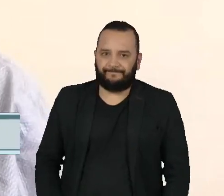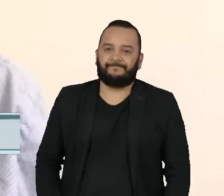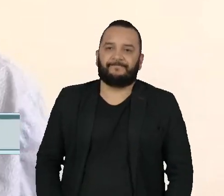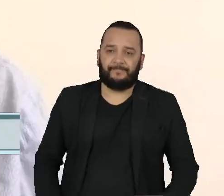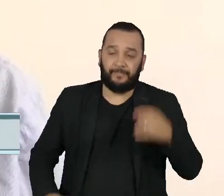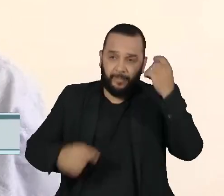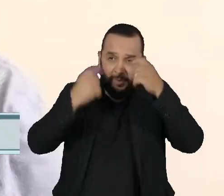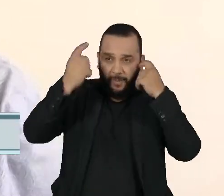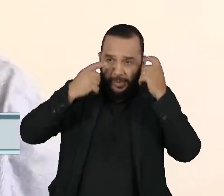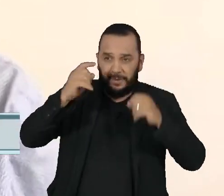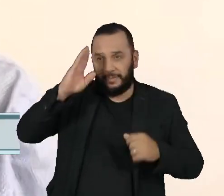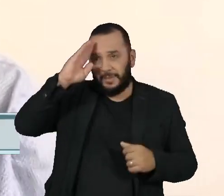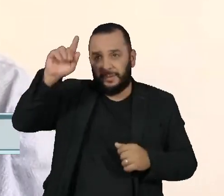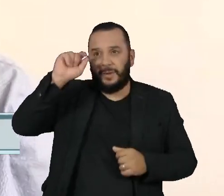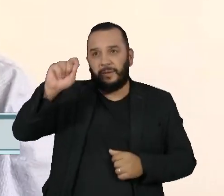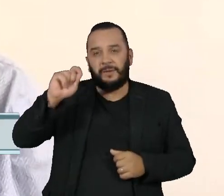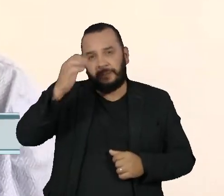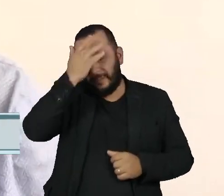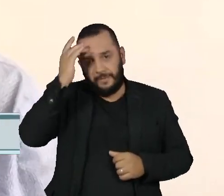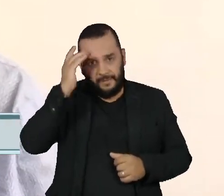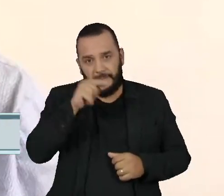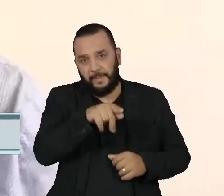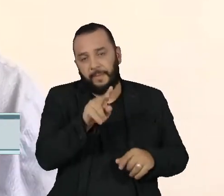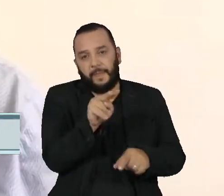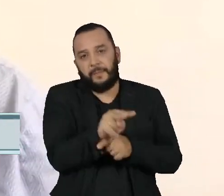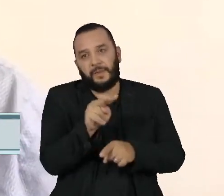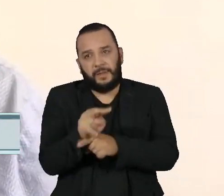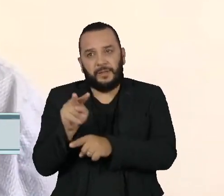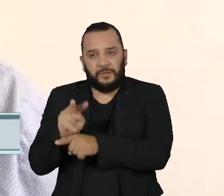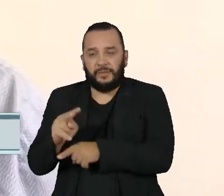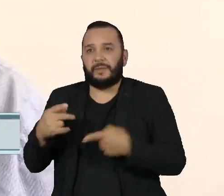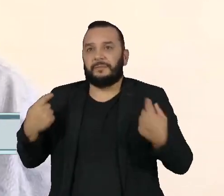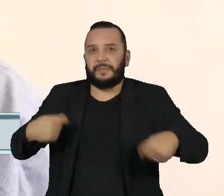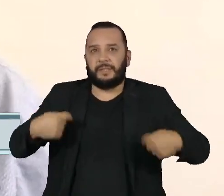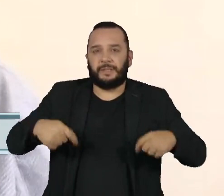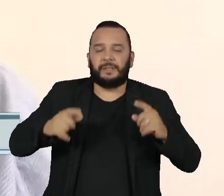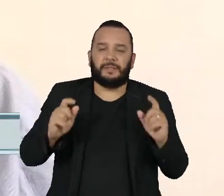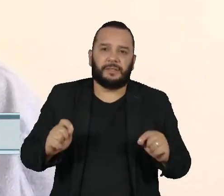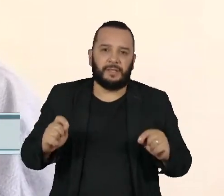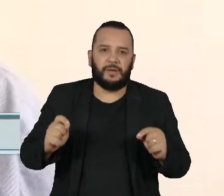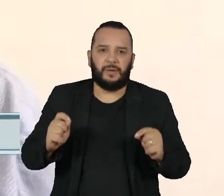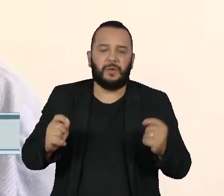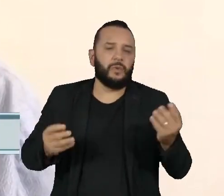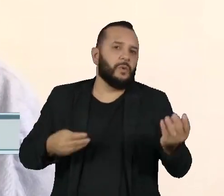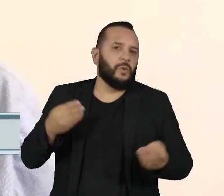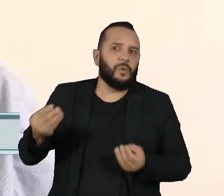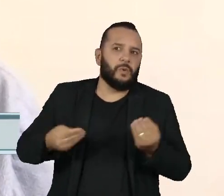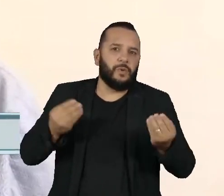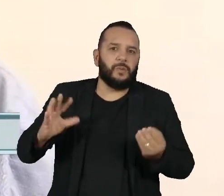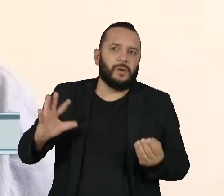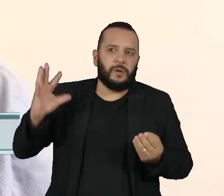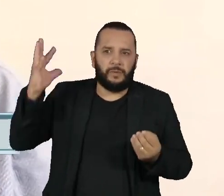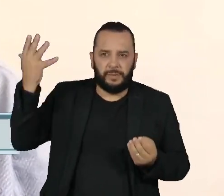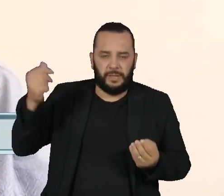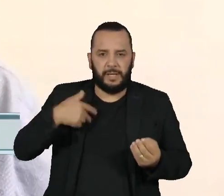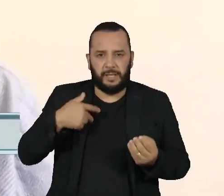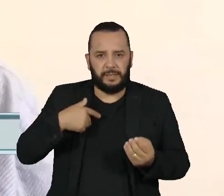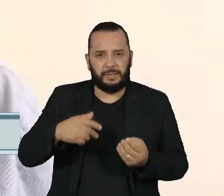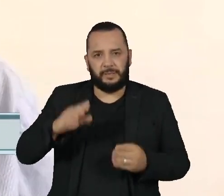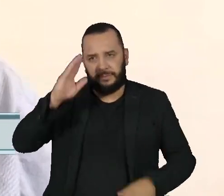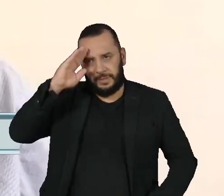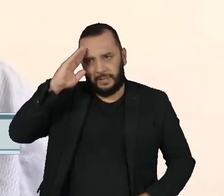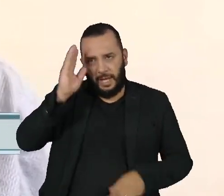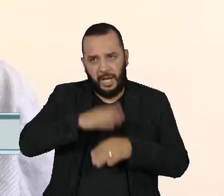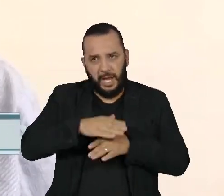direito humanitário, é em relação a essas pessoas protegidas. Evidentemente, a forma como está sendo feita essa ação